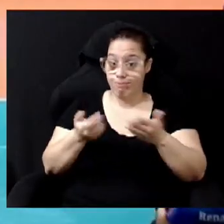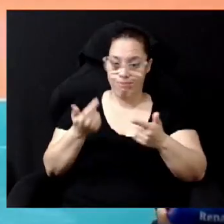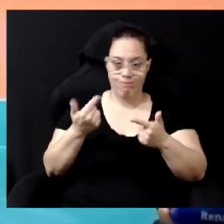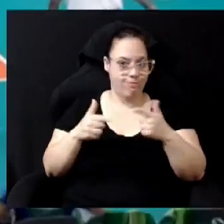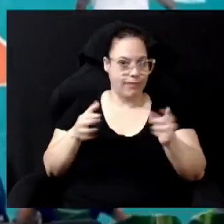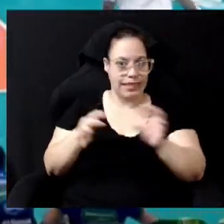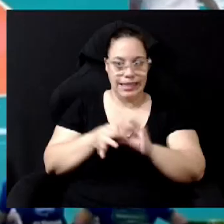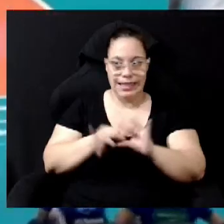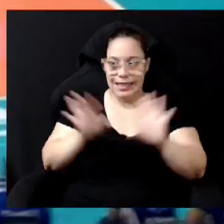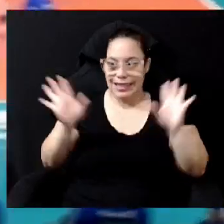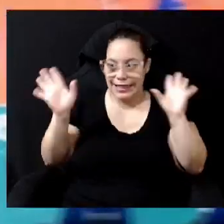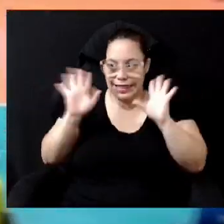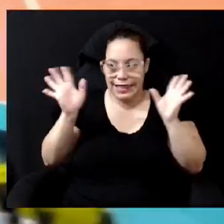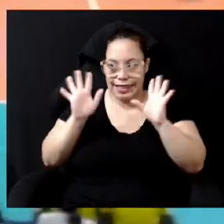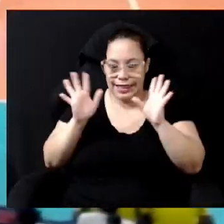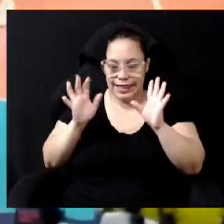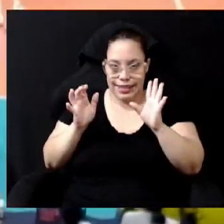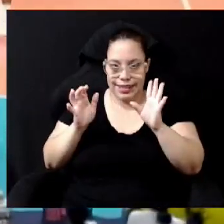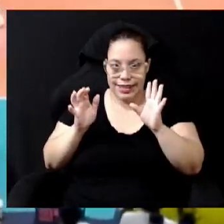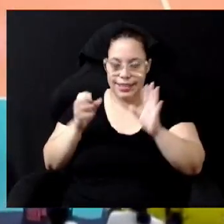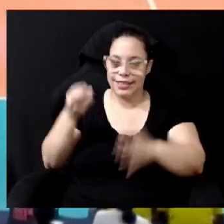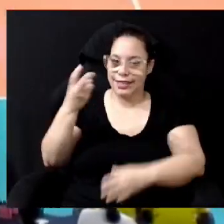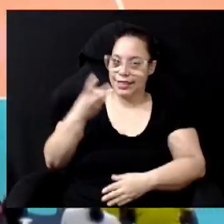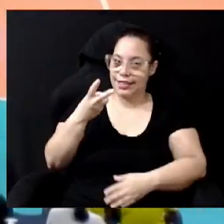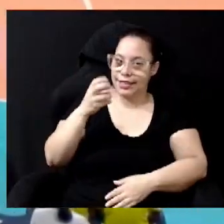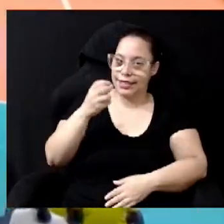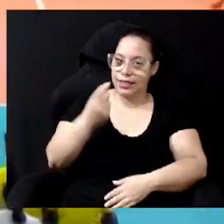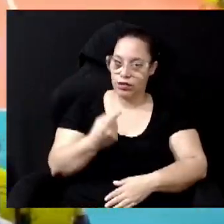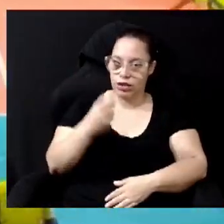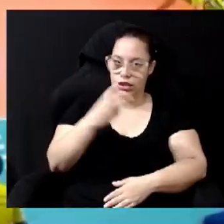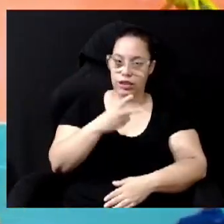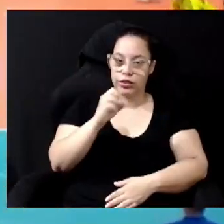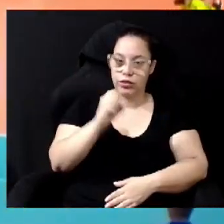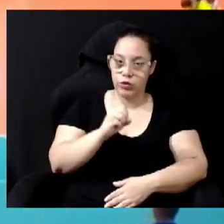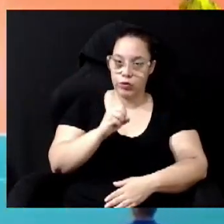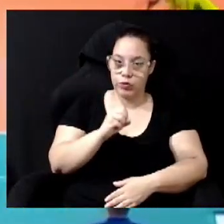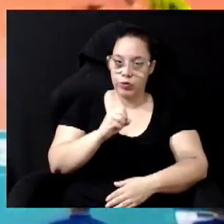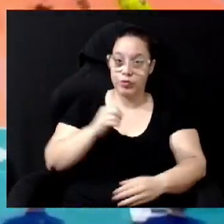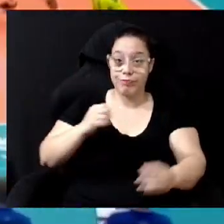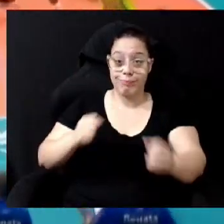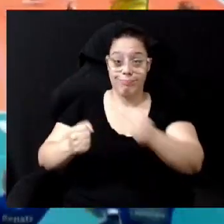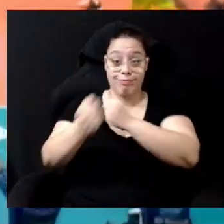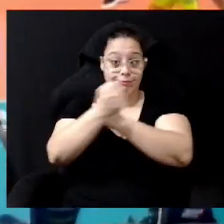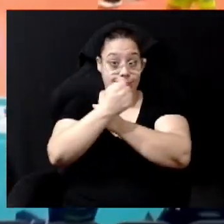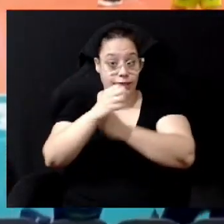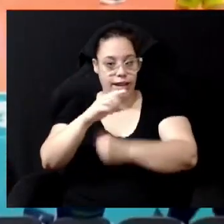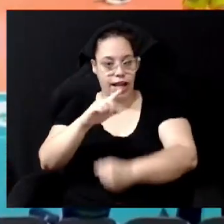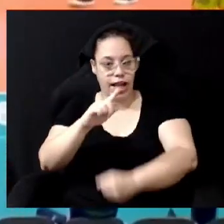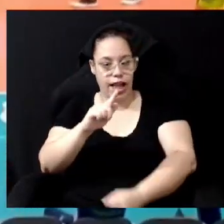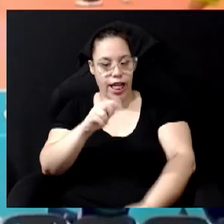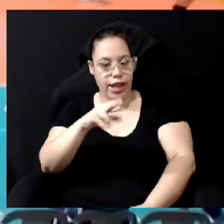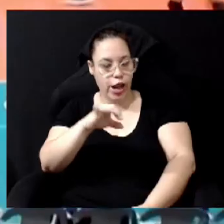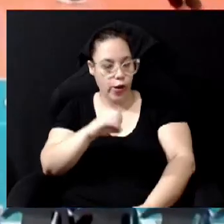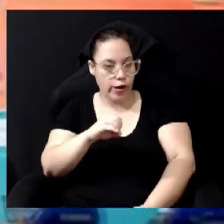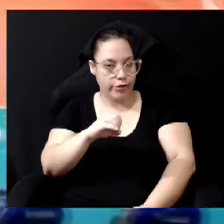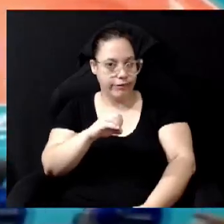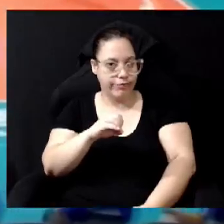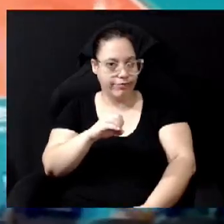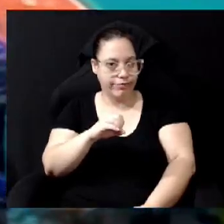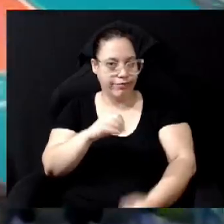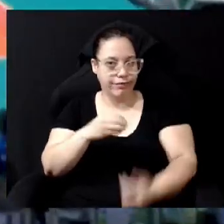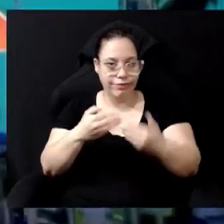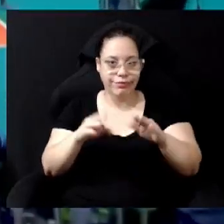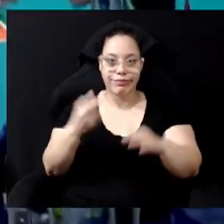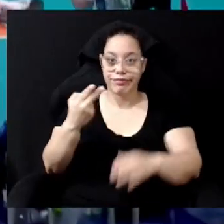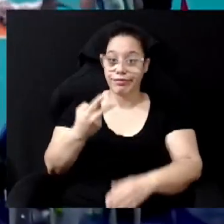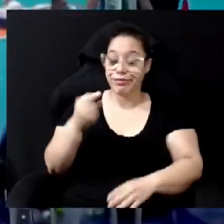placar. Até que com 21-20, o bloqueio do Adriano apareceu. Renata abriu 2 pontos